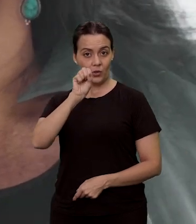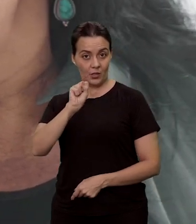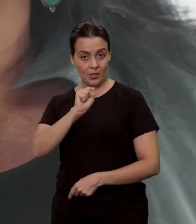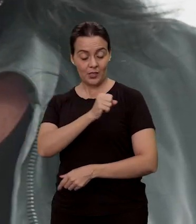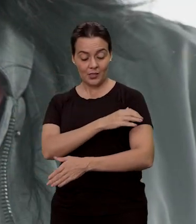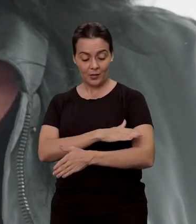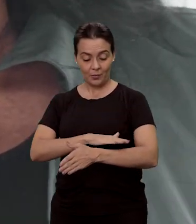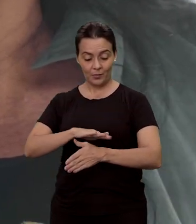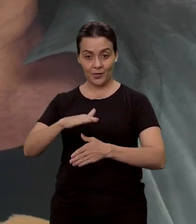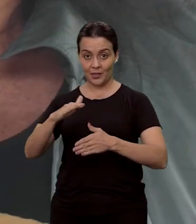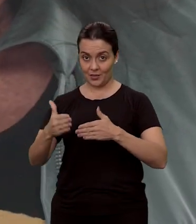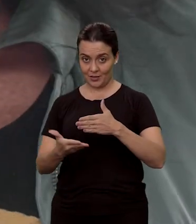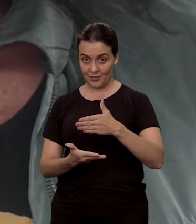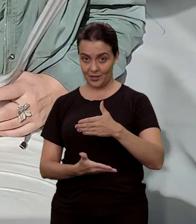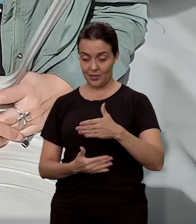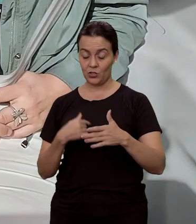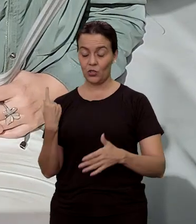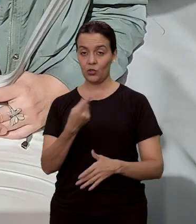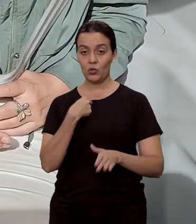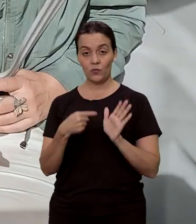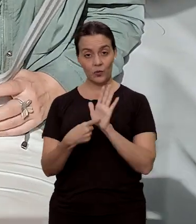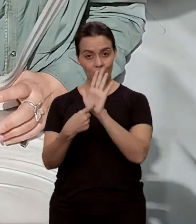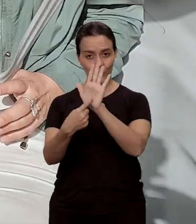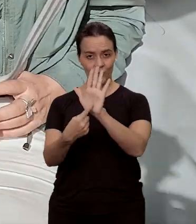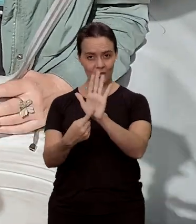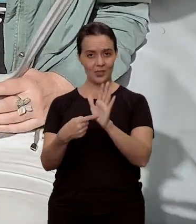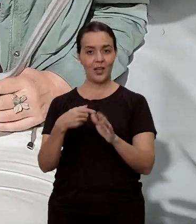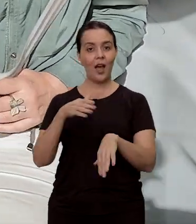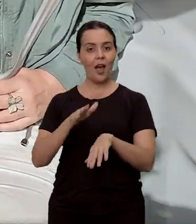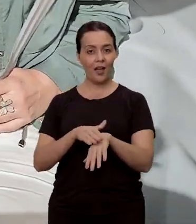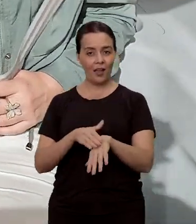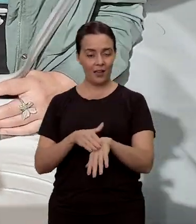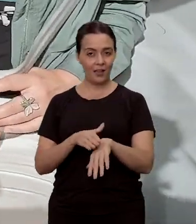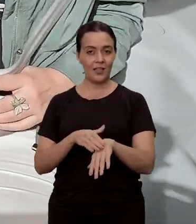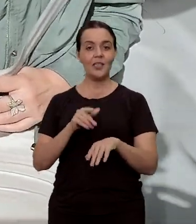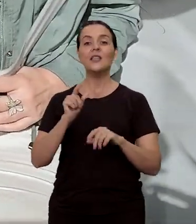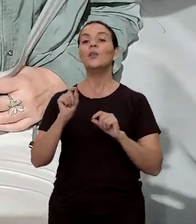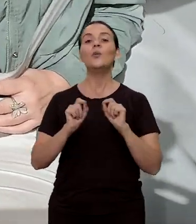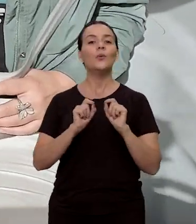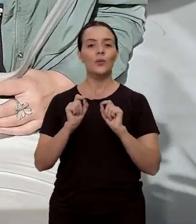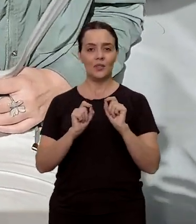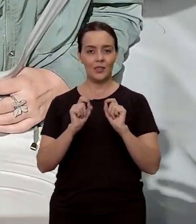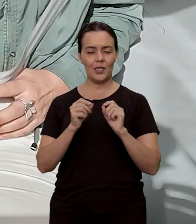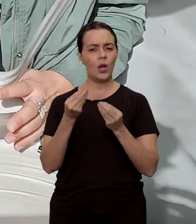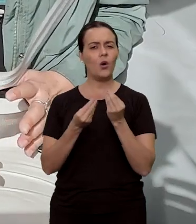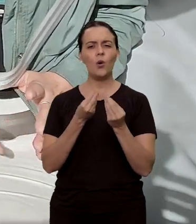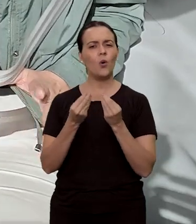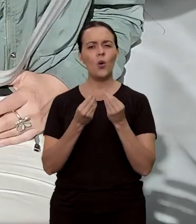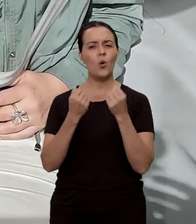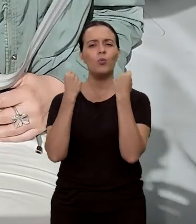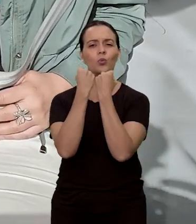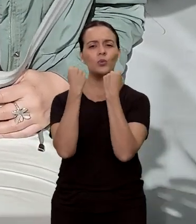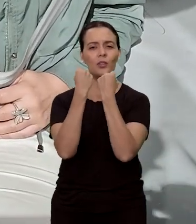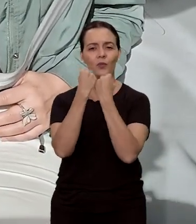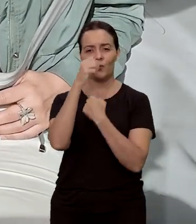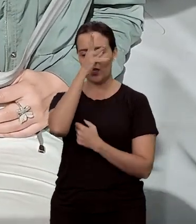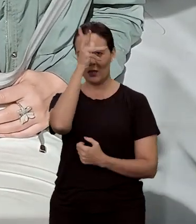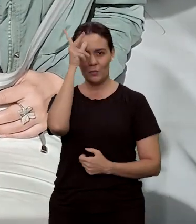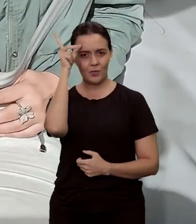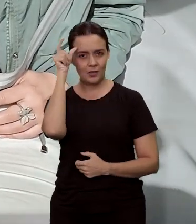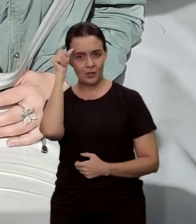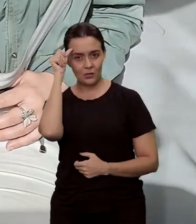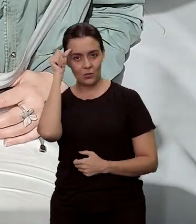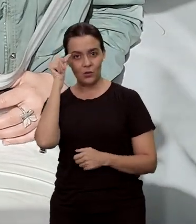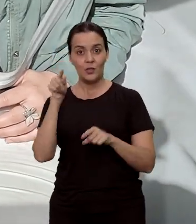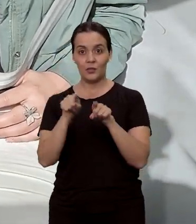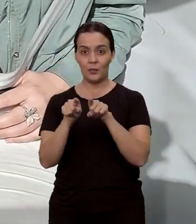a gente vai mostrar para você o que a gente faz aqui, como é que é a nossa luta pela defesa dessa floresta, a